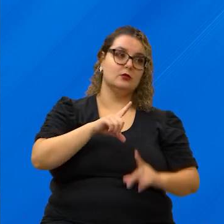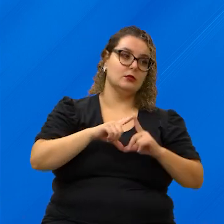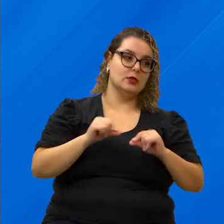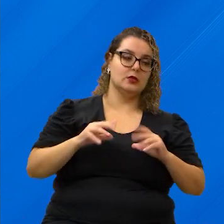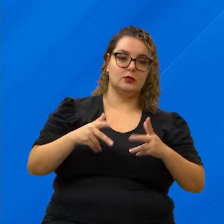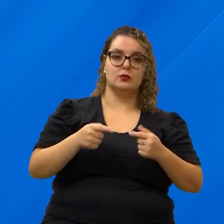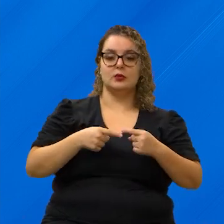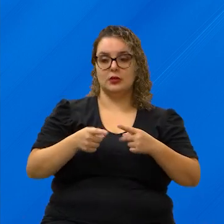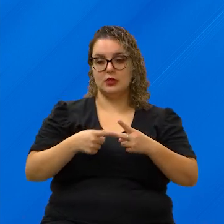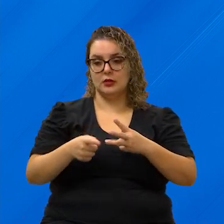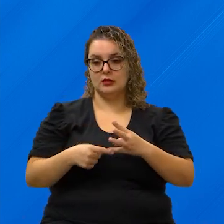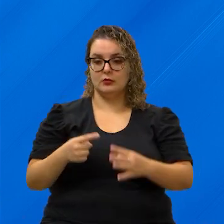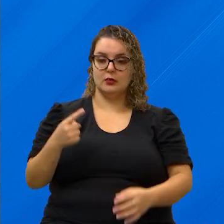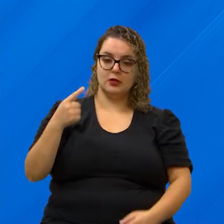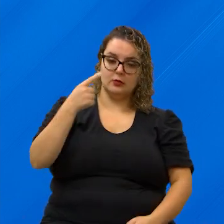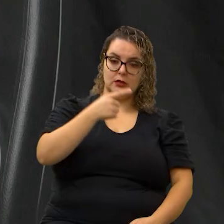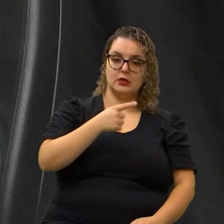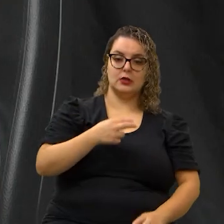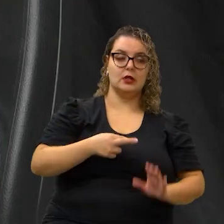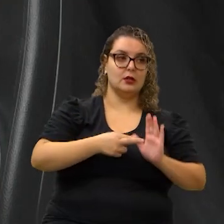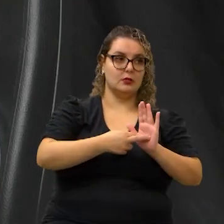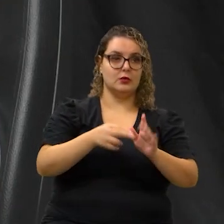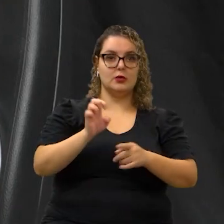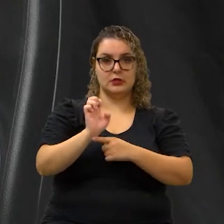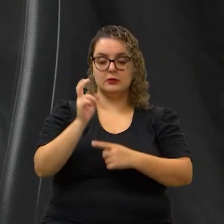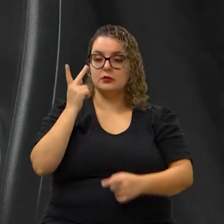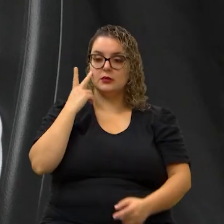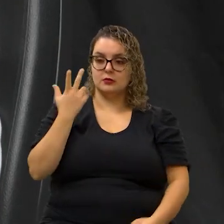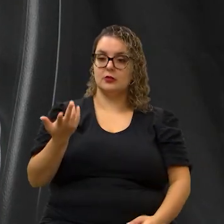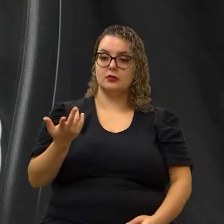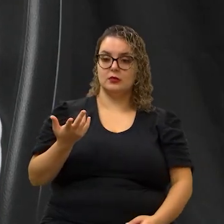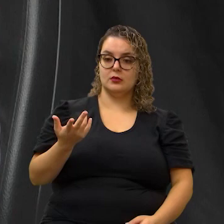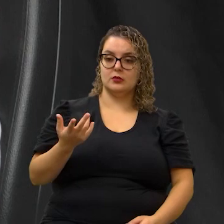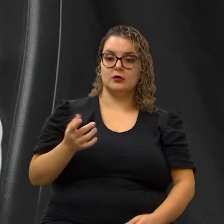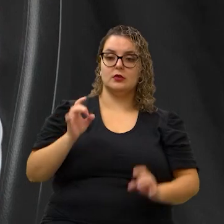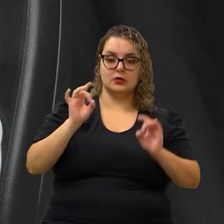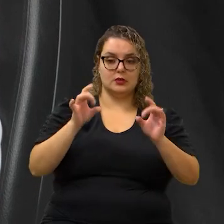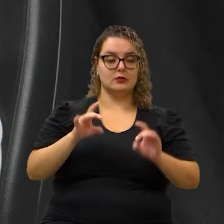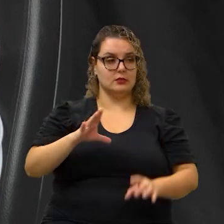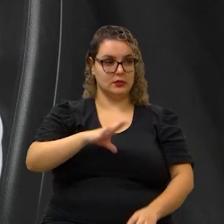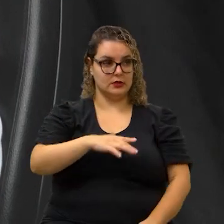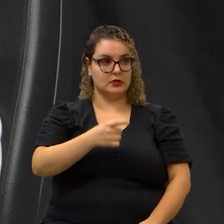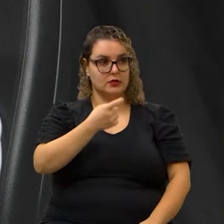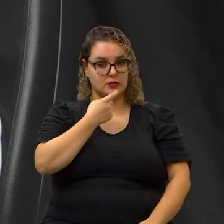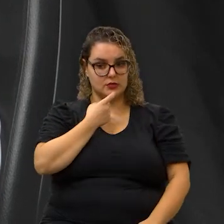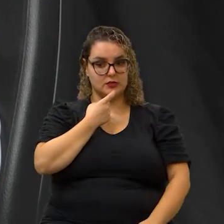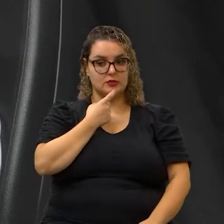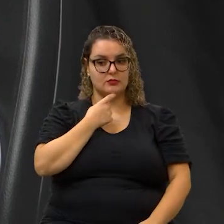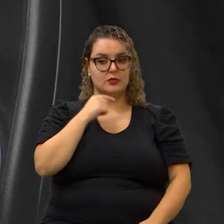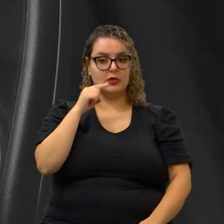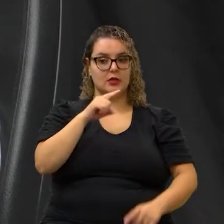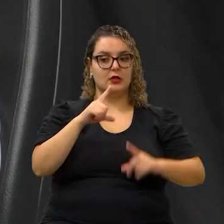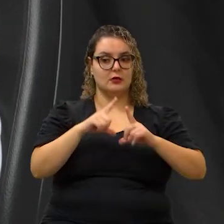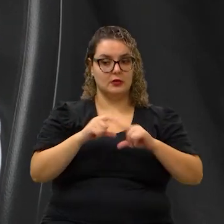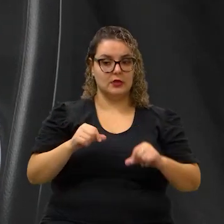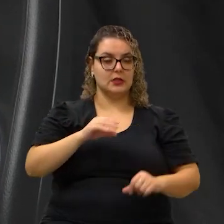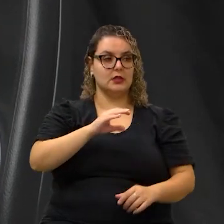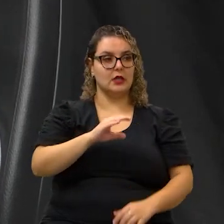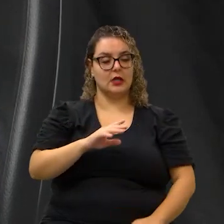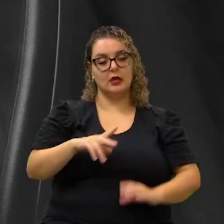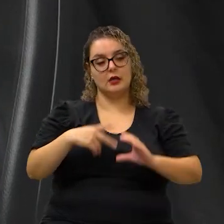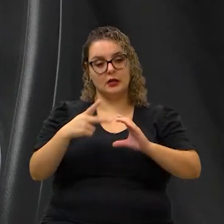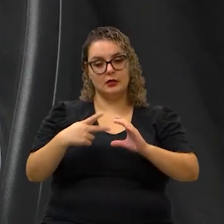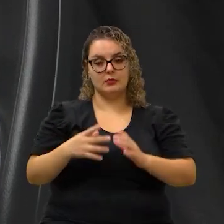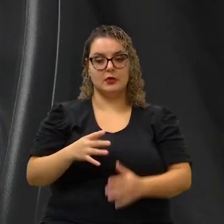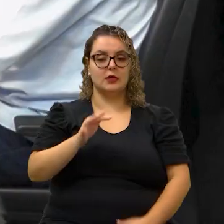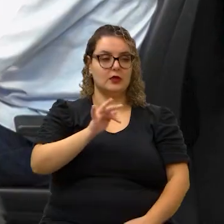mas indo a Brasília, né, todas as semanas, representando o estado de São Paulo, em especial a cidade de Campinas, em Brasília, na